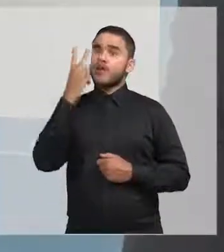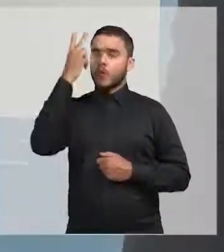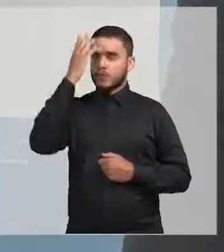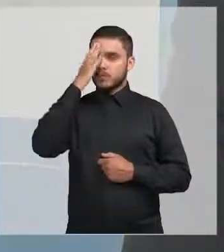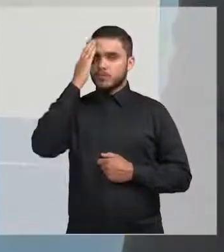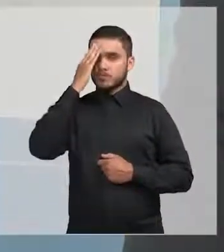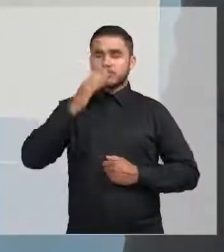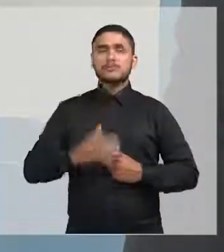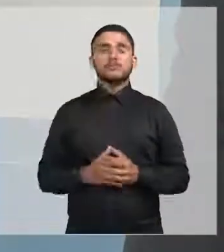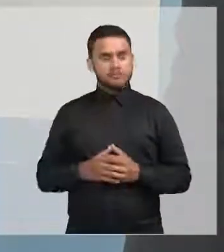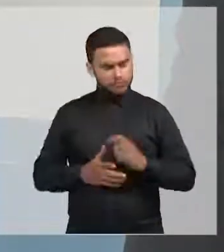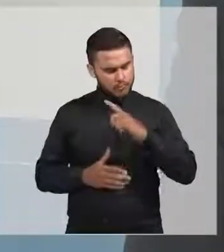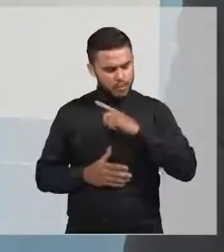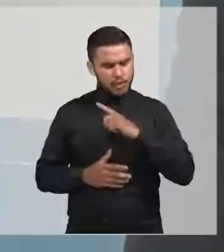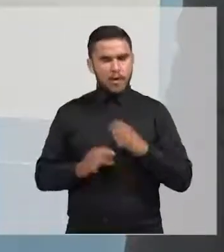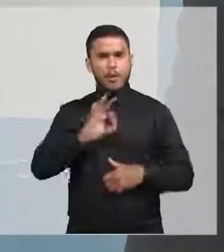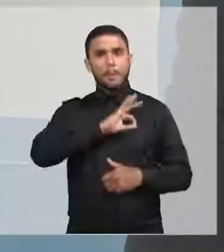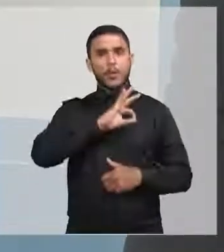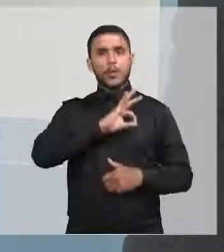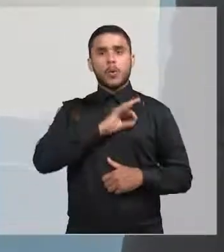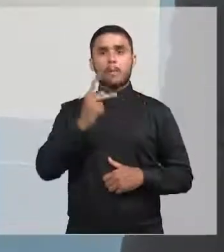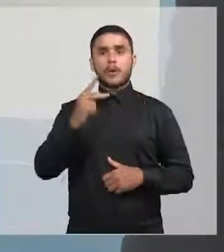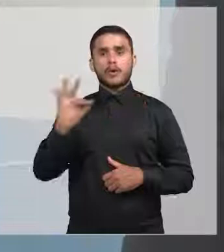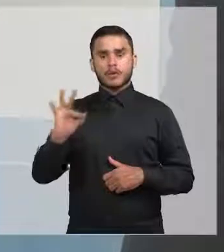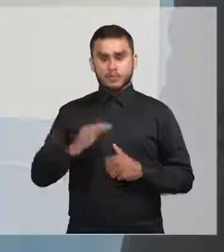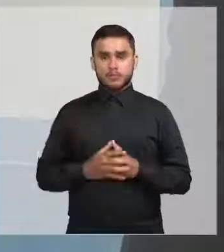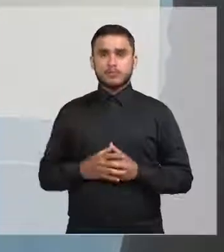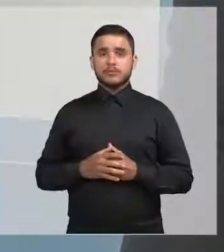no nosso país e a gente vai poder, no futuro próximo,